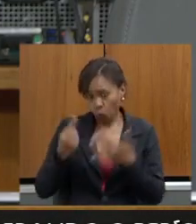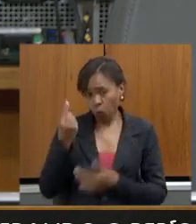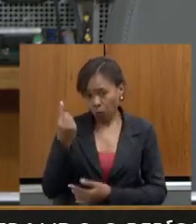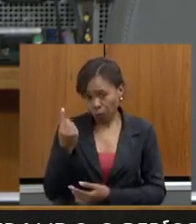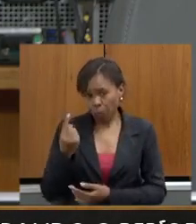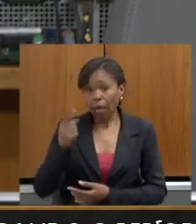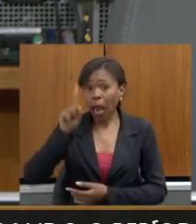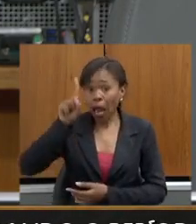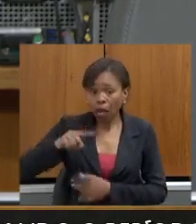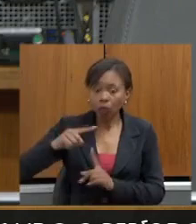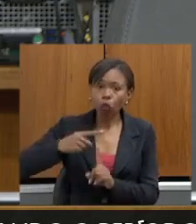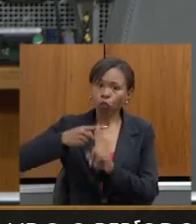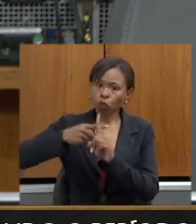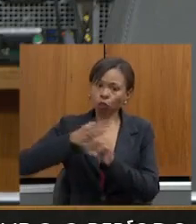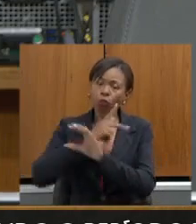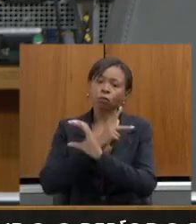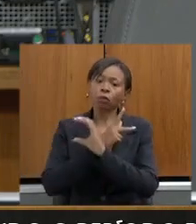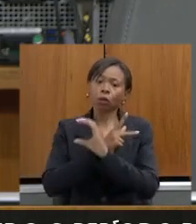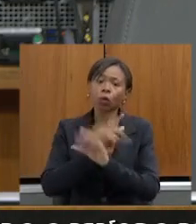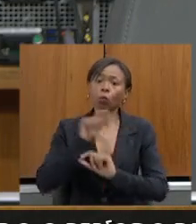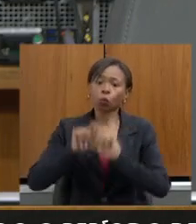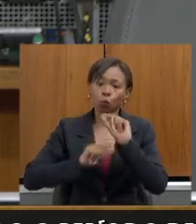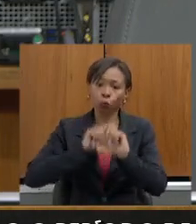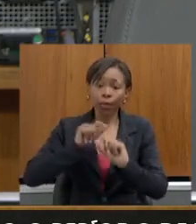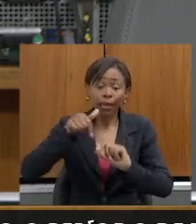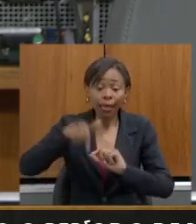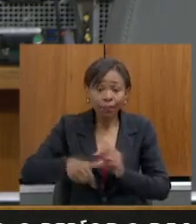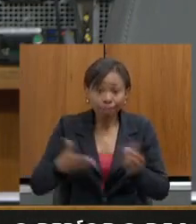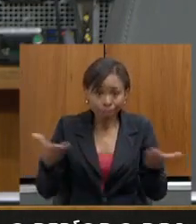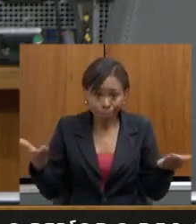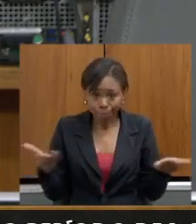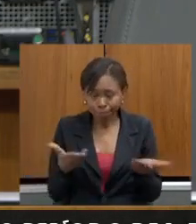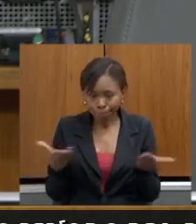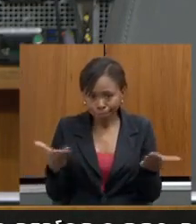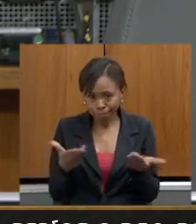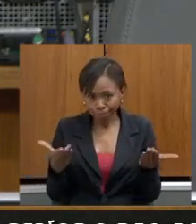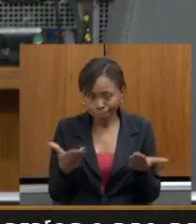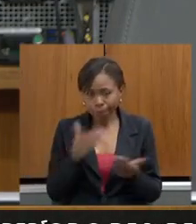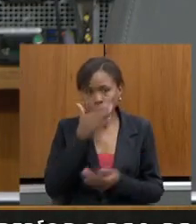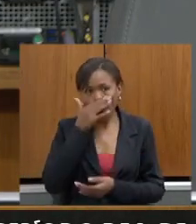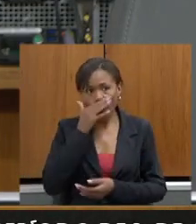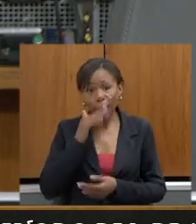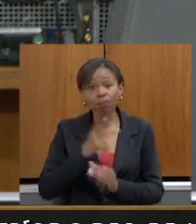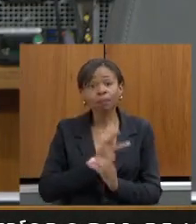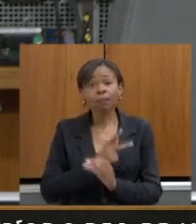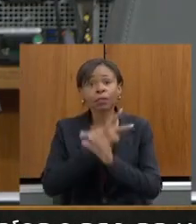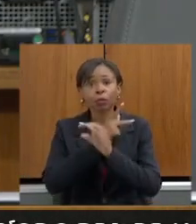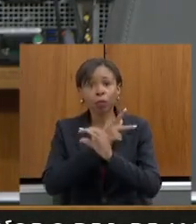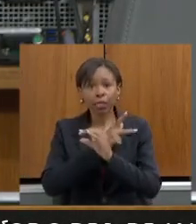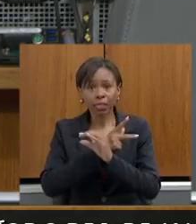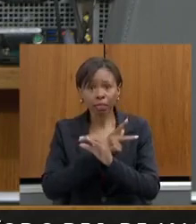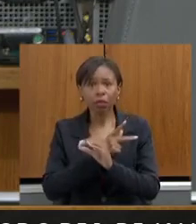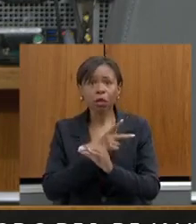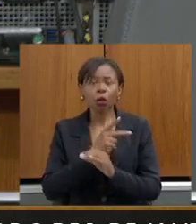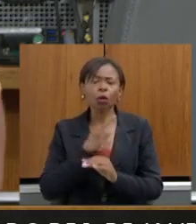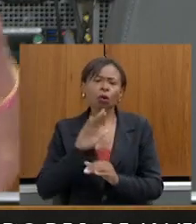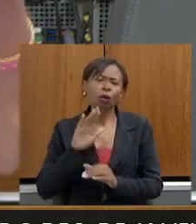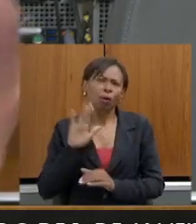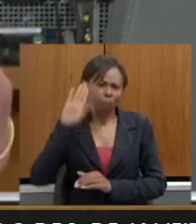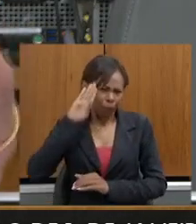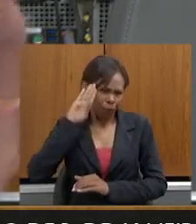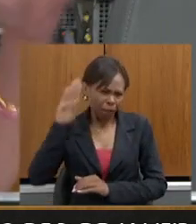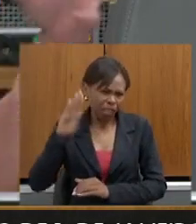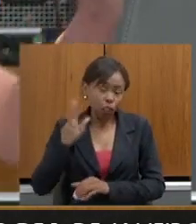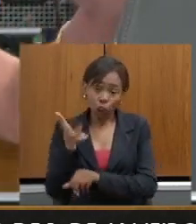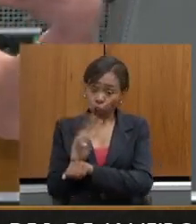positivo para Polícia Civil de Minas Gerais né foi que agora é a polícia civil pelo menos